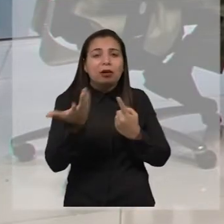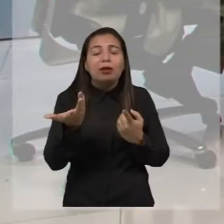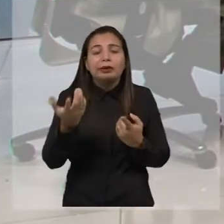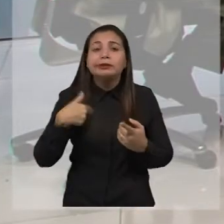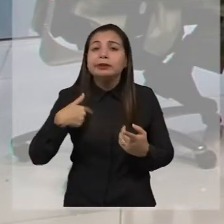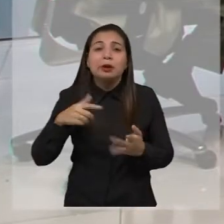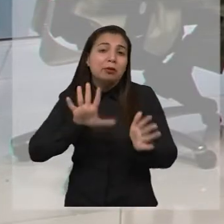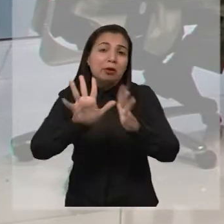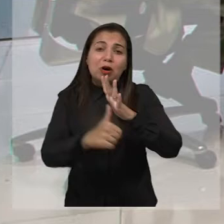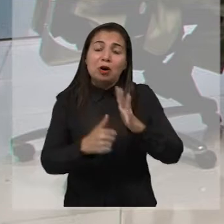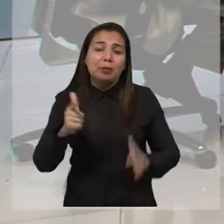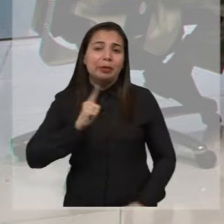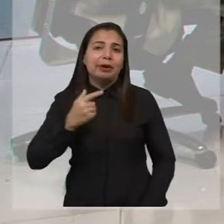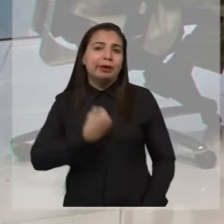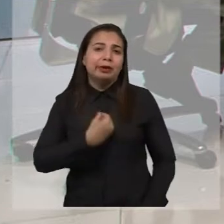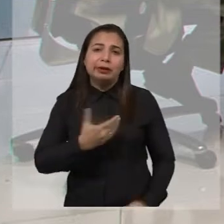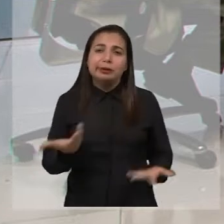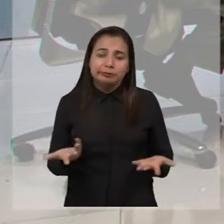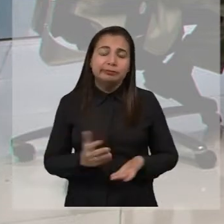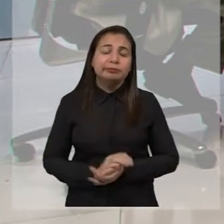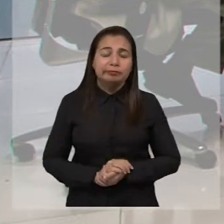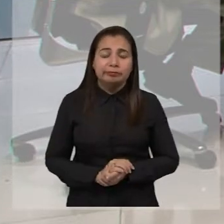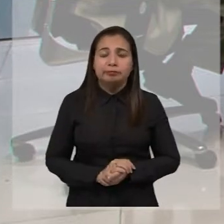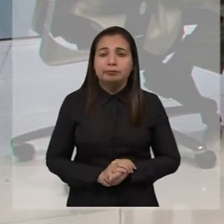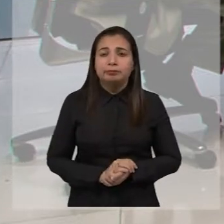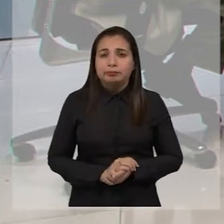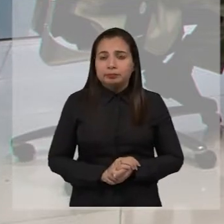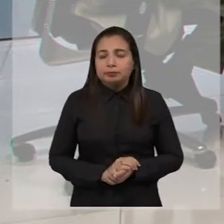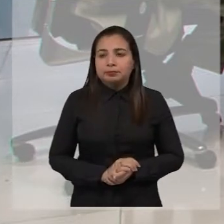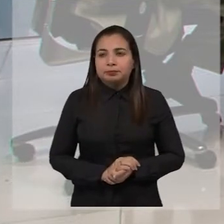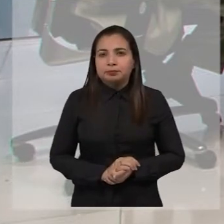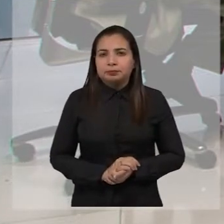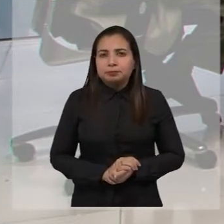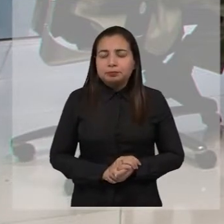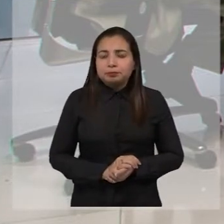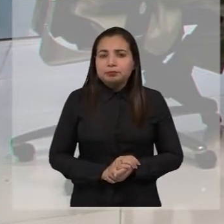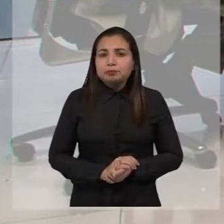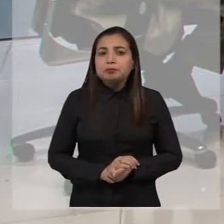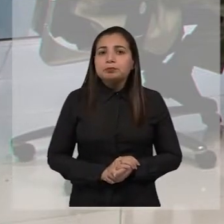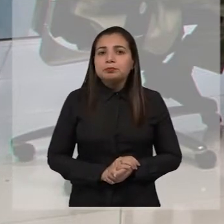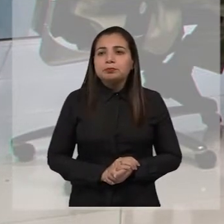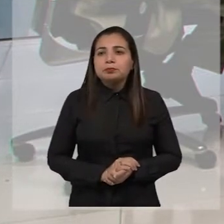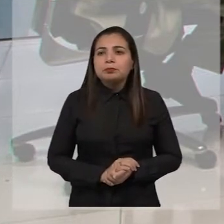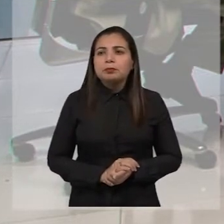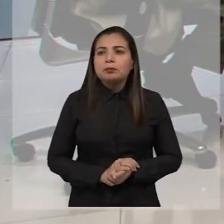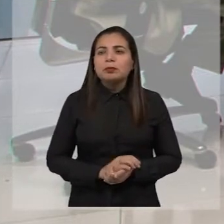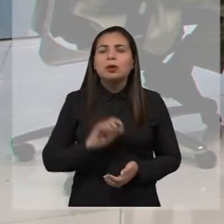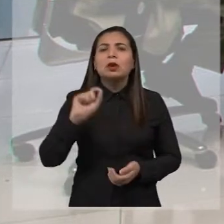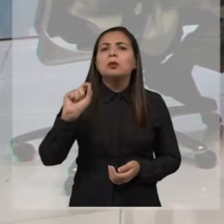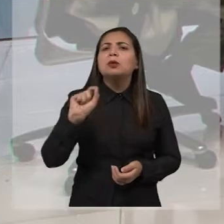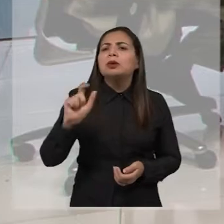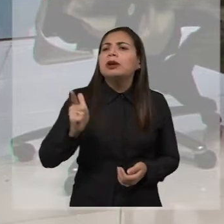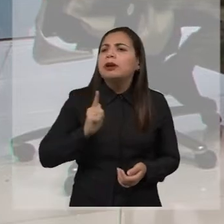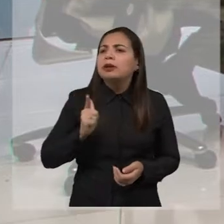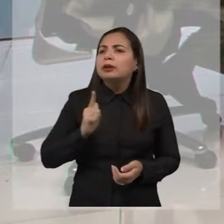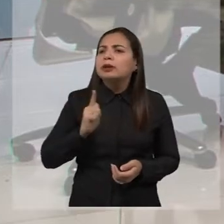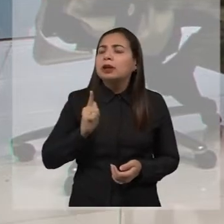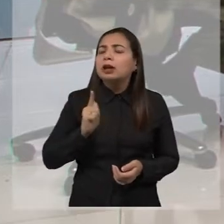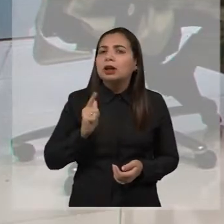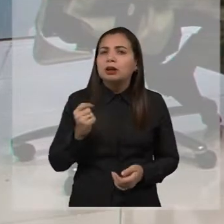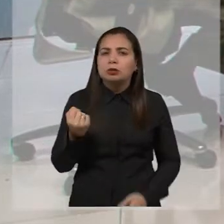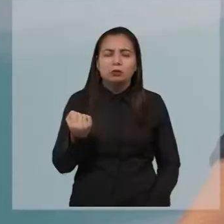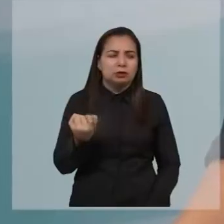Lídia, quais as atividades hoje, laborais, existem dentro do Imelda?